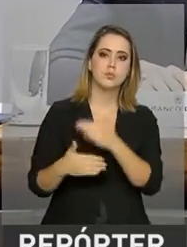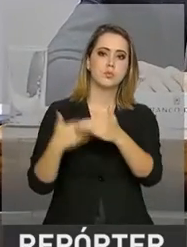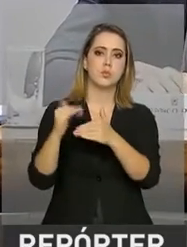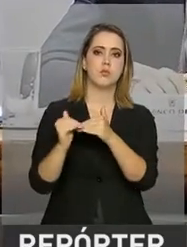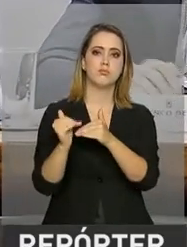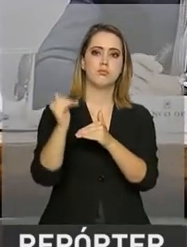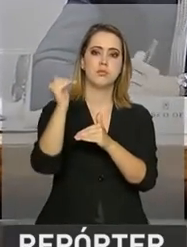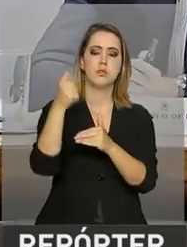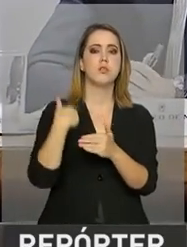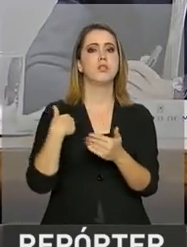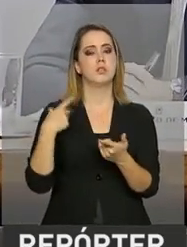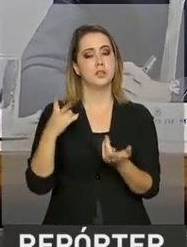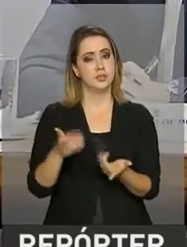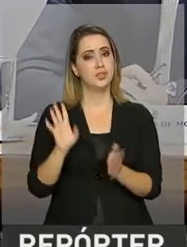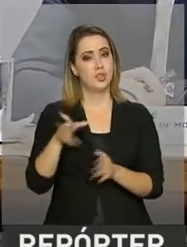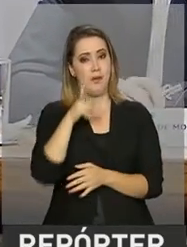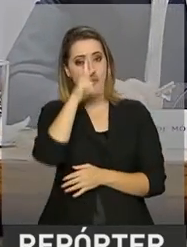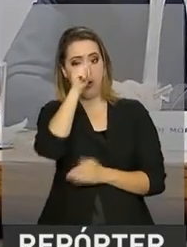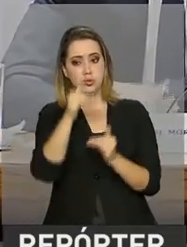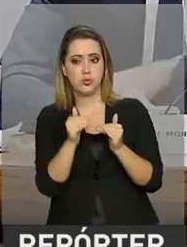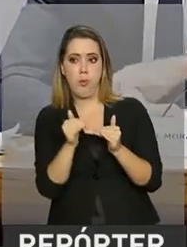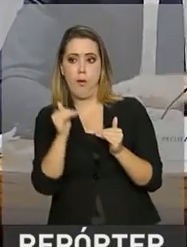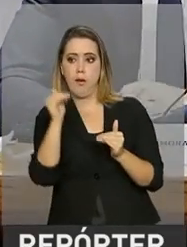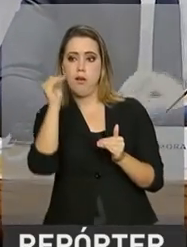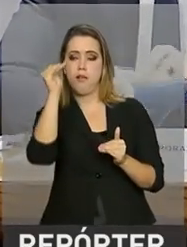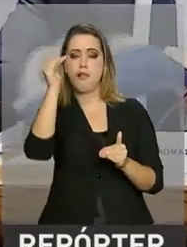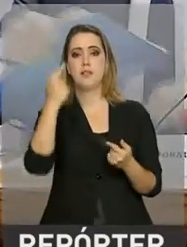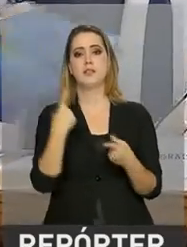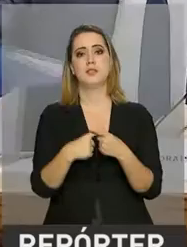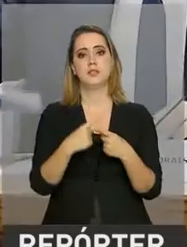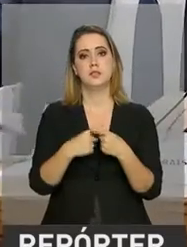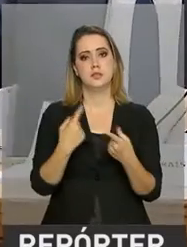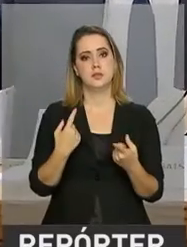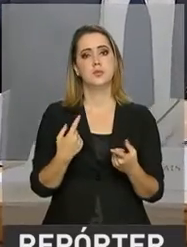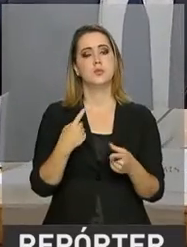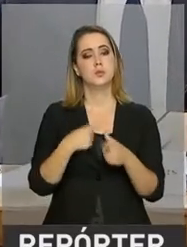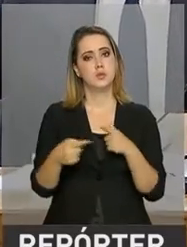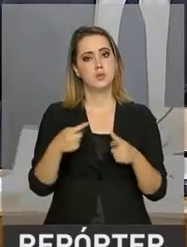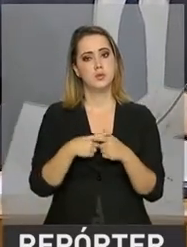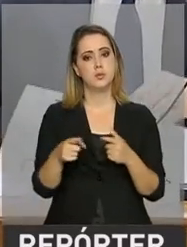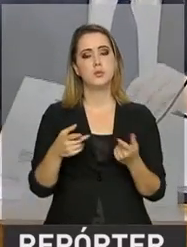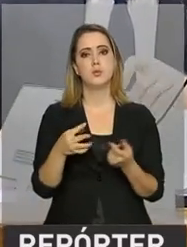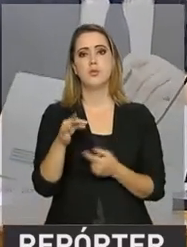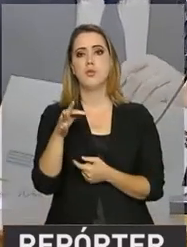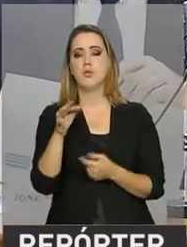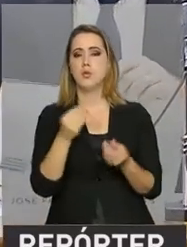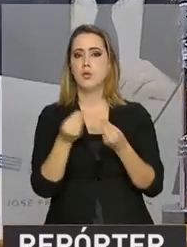fortemente ascendente em função com as conseqüências da condição fiscal dos últimos anos